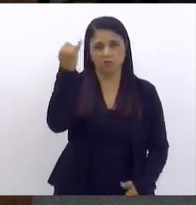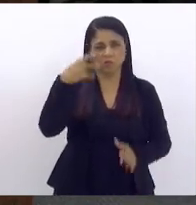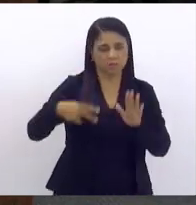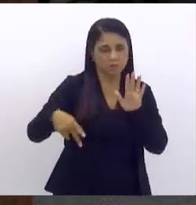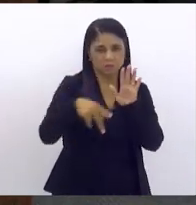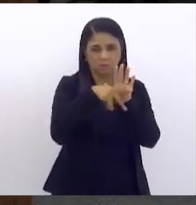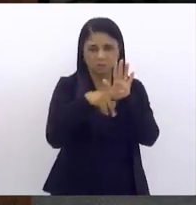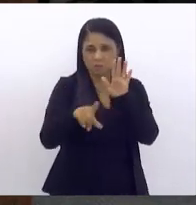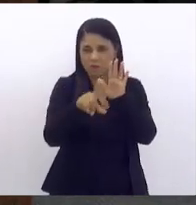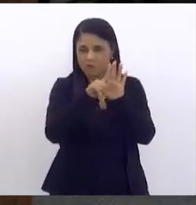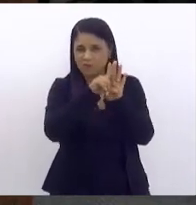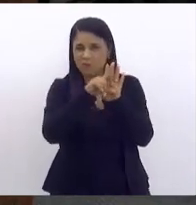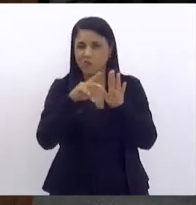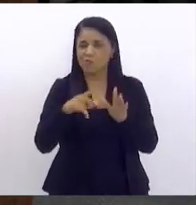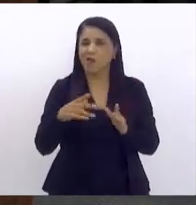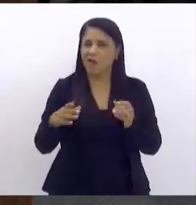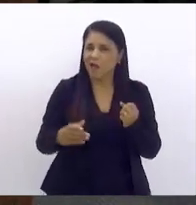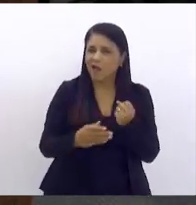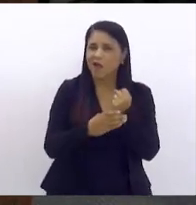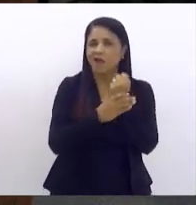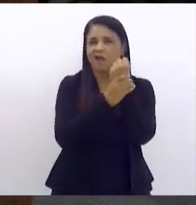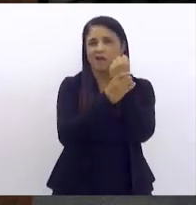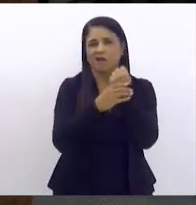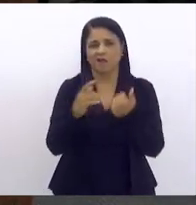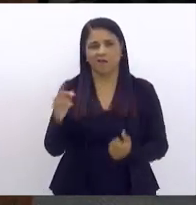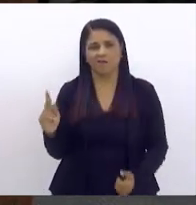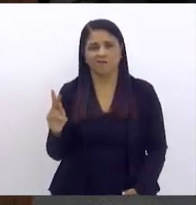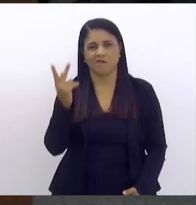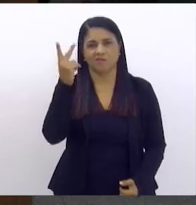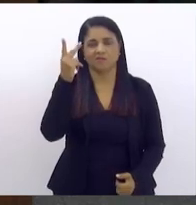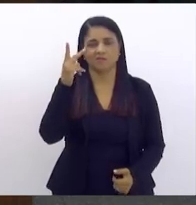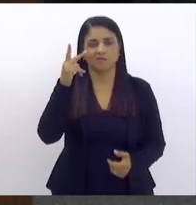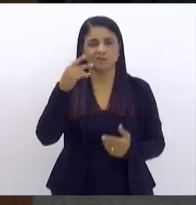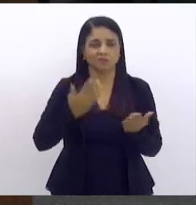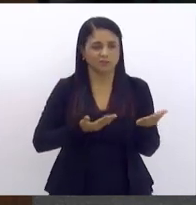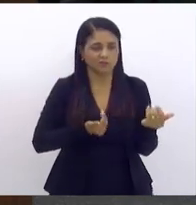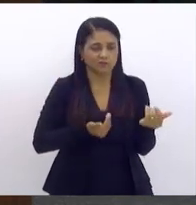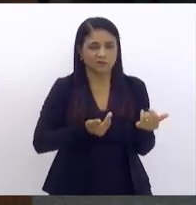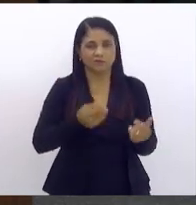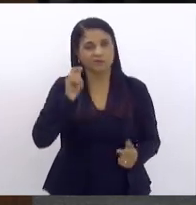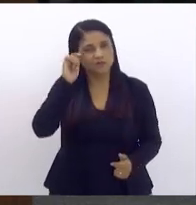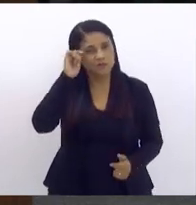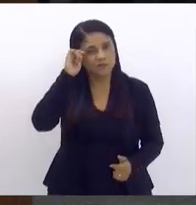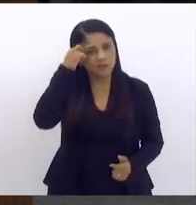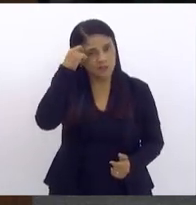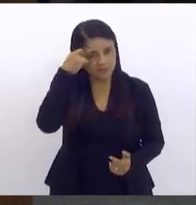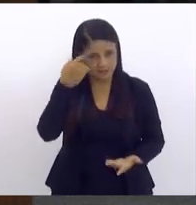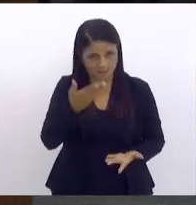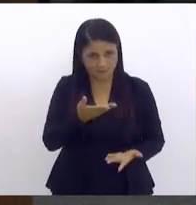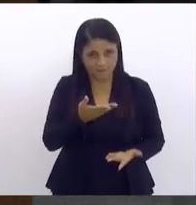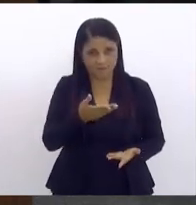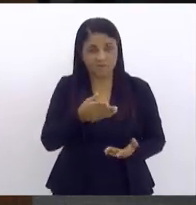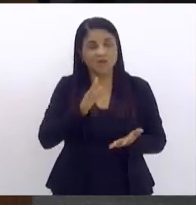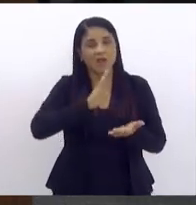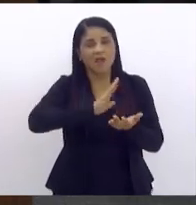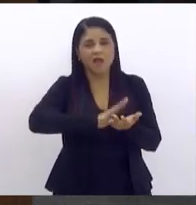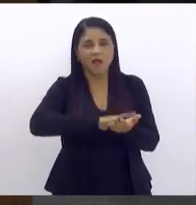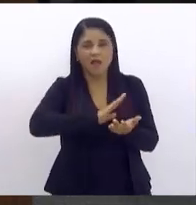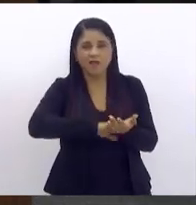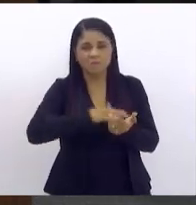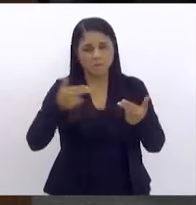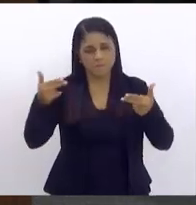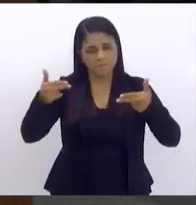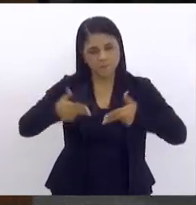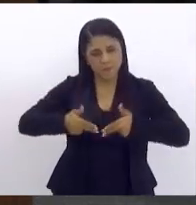para garantir a valorização da juventude negra na sua melhor expressão, que é com a rima, que é